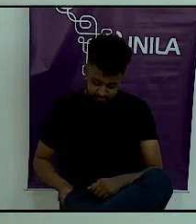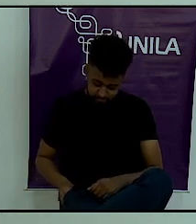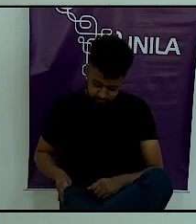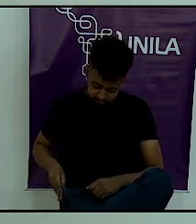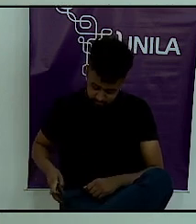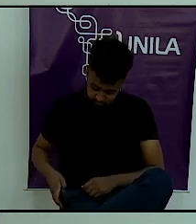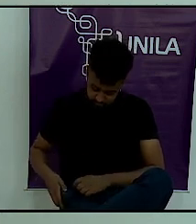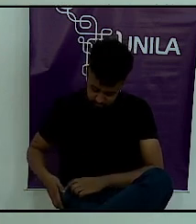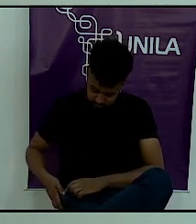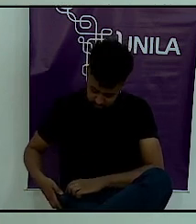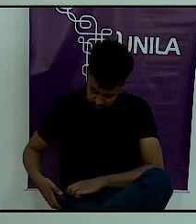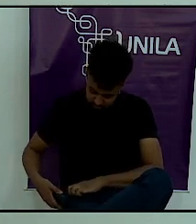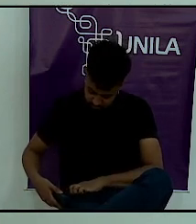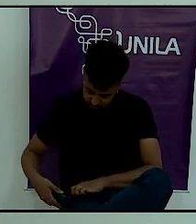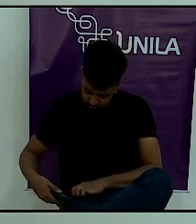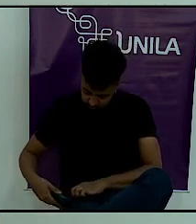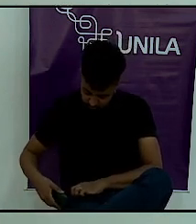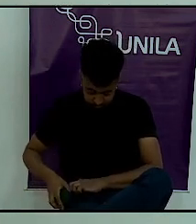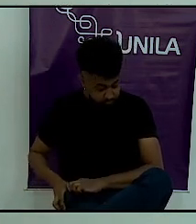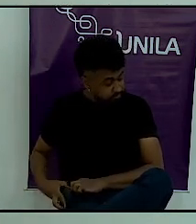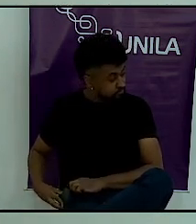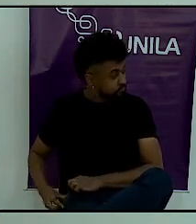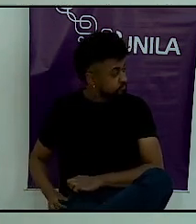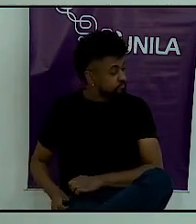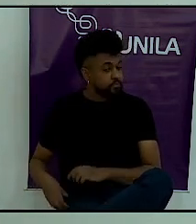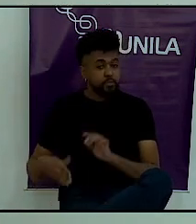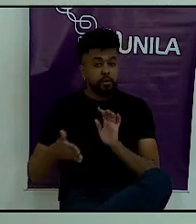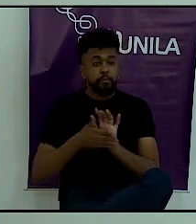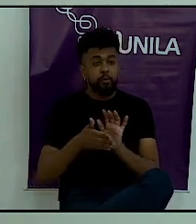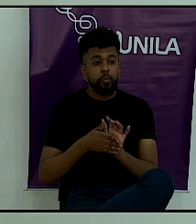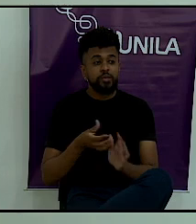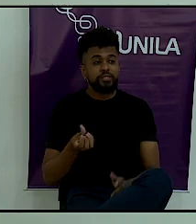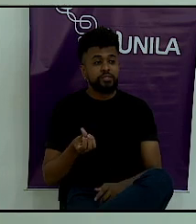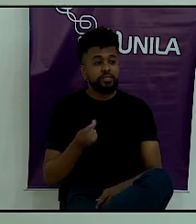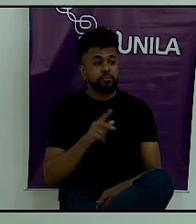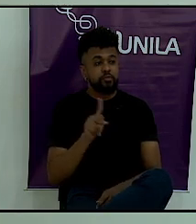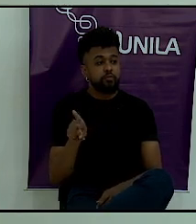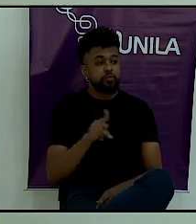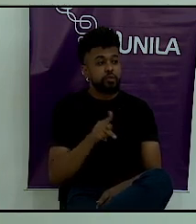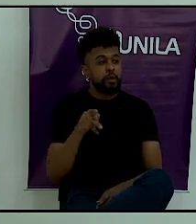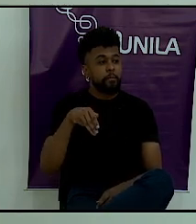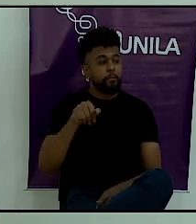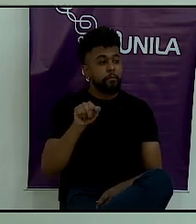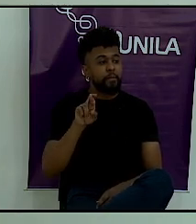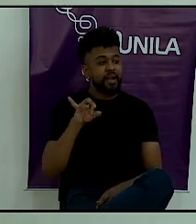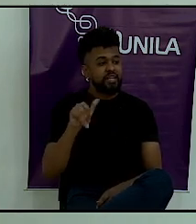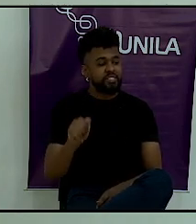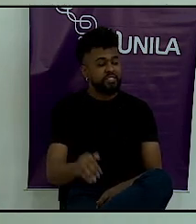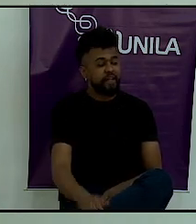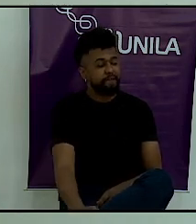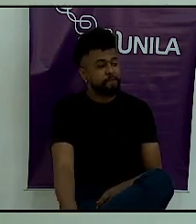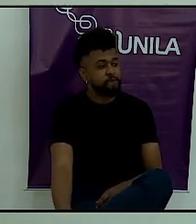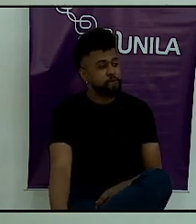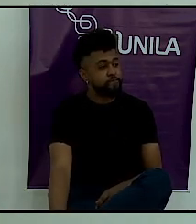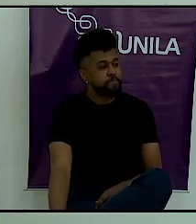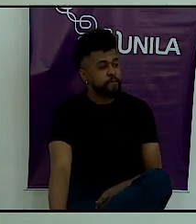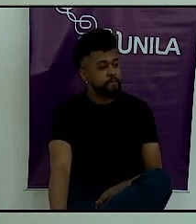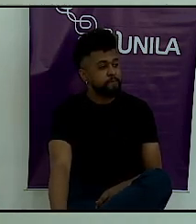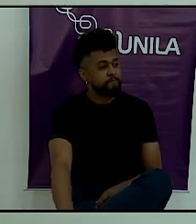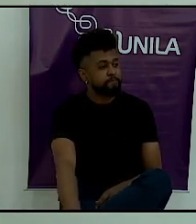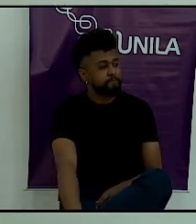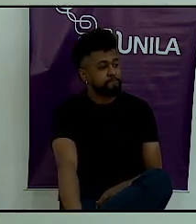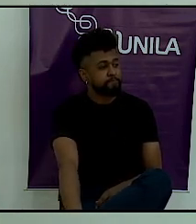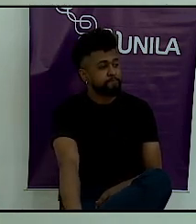a proposta 6 é o congresso, acho que a professora Márcia vai apresentar. Então, professora Márcia, Cocetim.